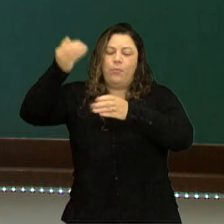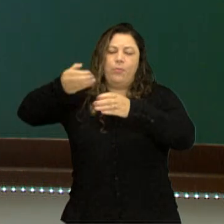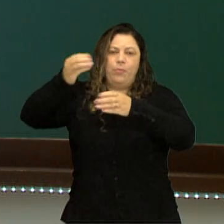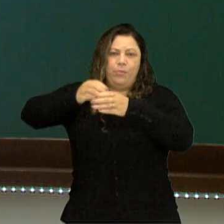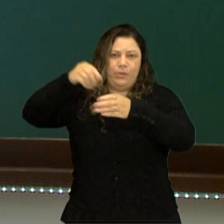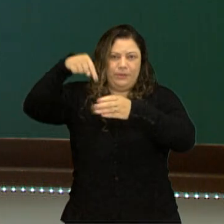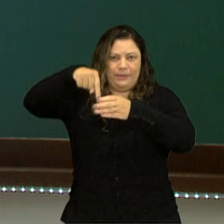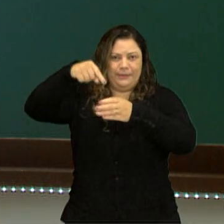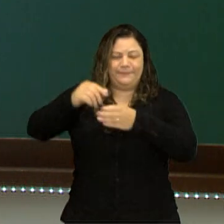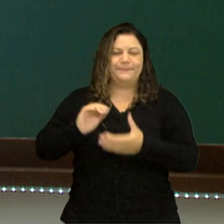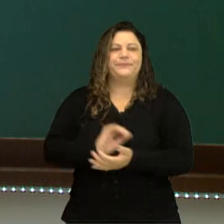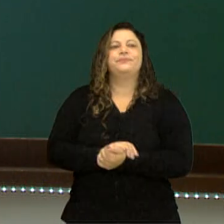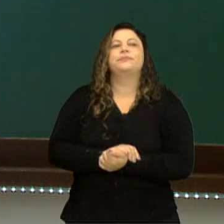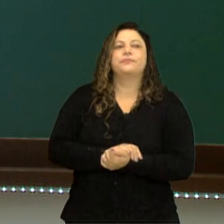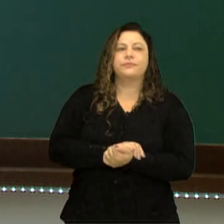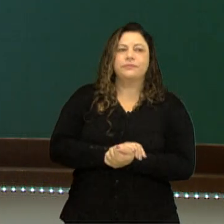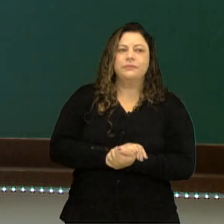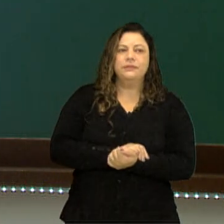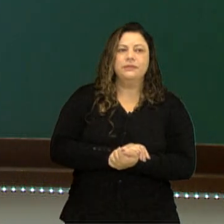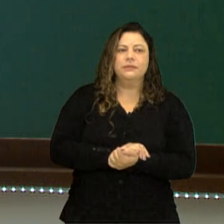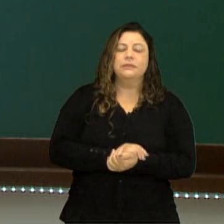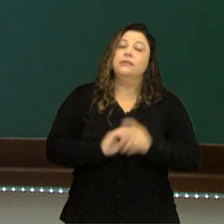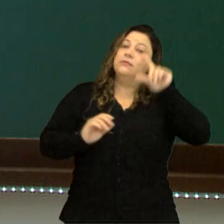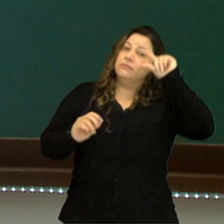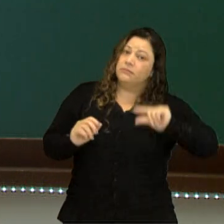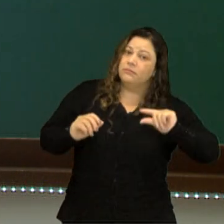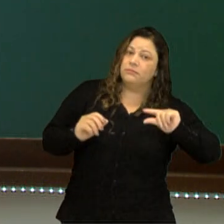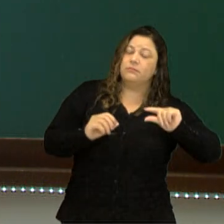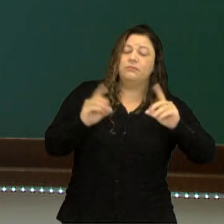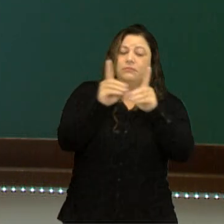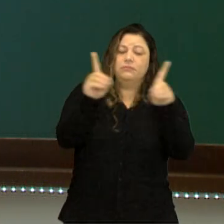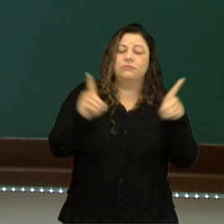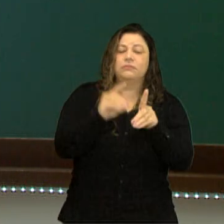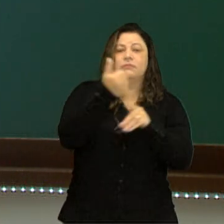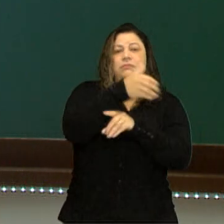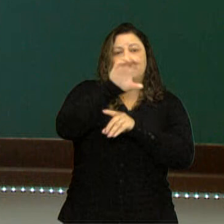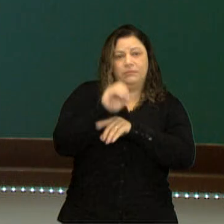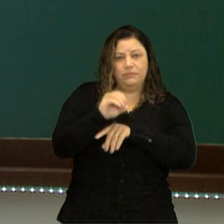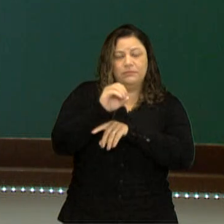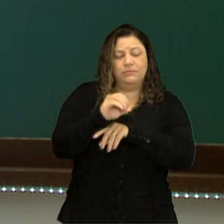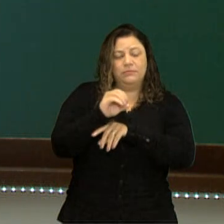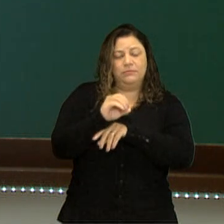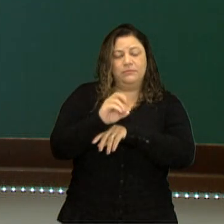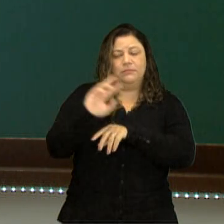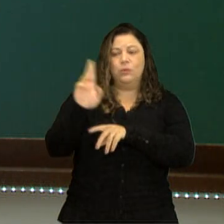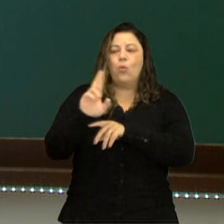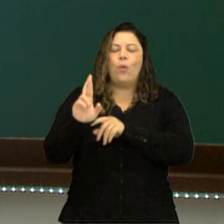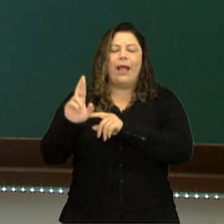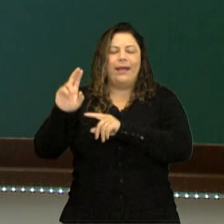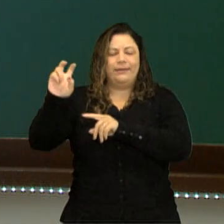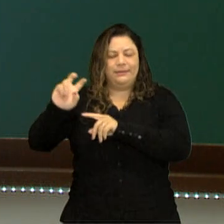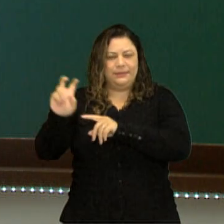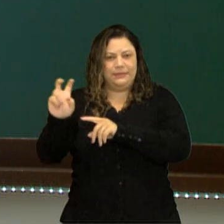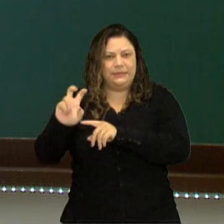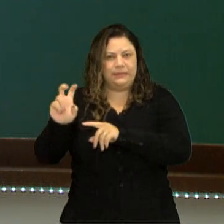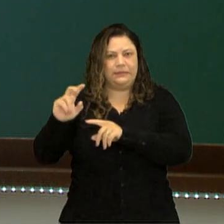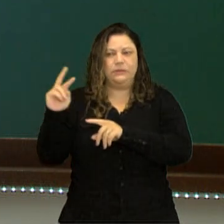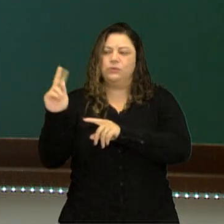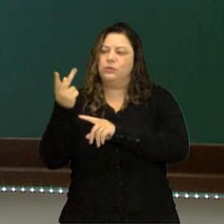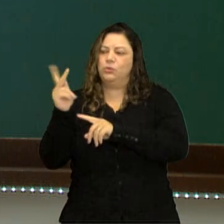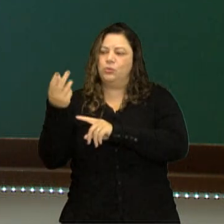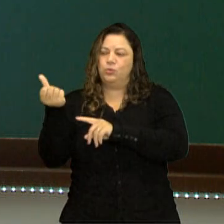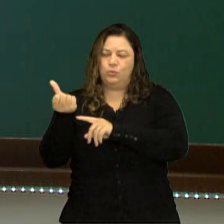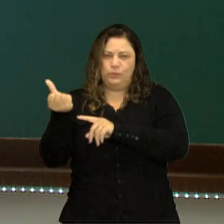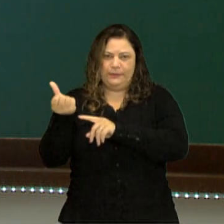peça. Tranquilo? No cilindro menor, o diâmetro era 10, então, portanto, o raio é 5, a altura continua sendo